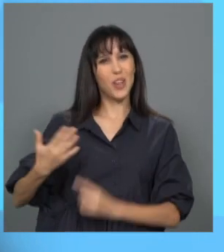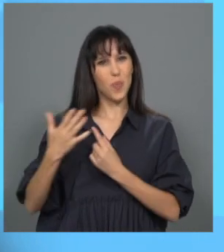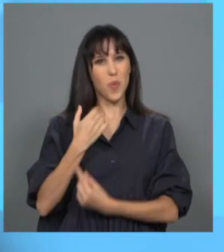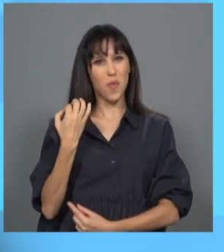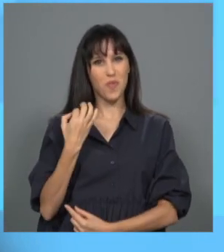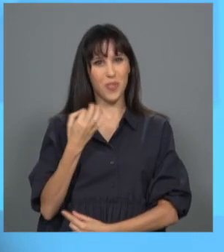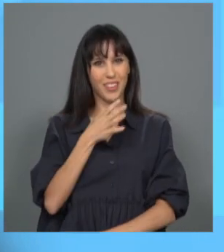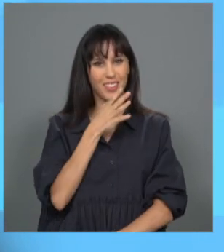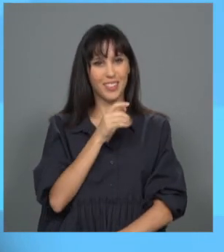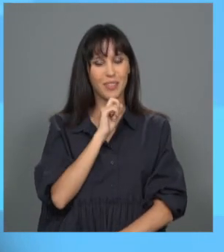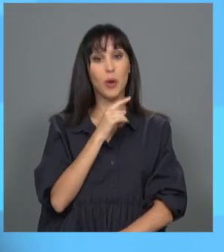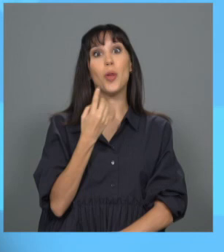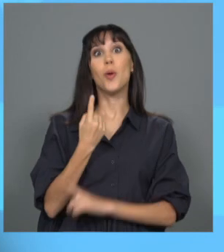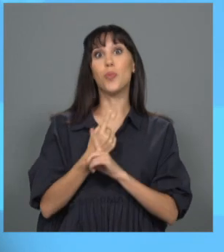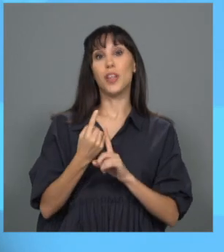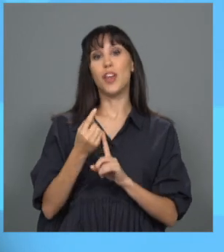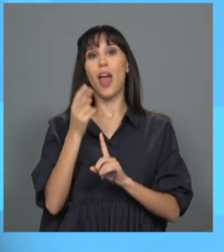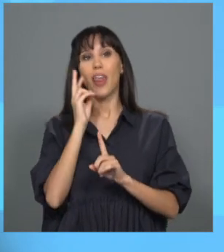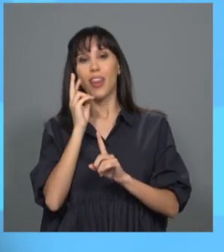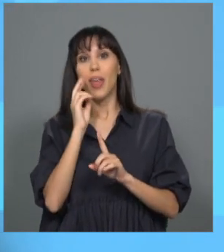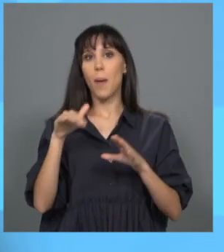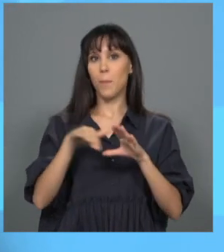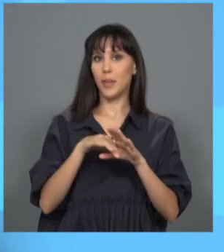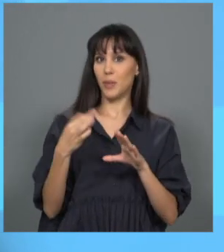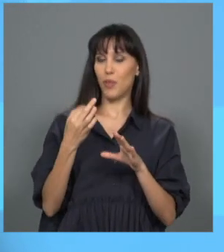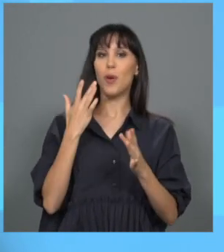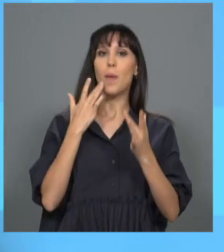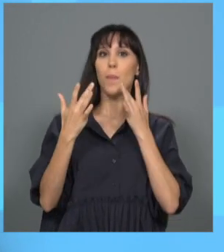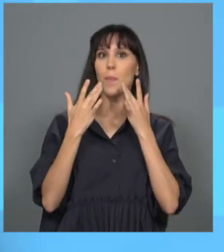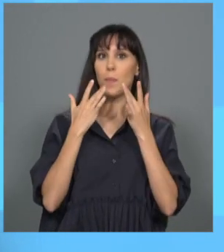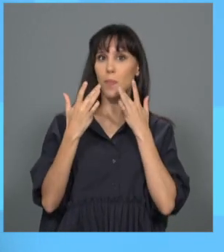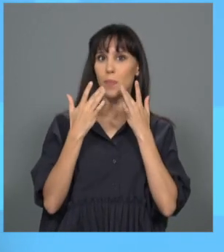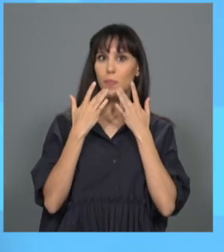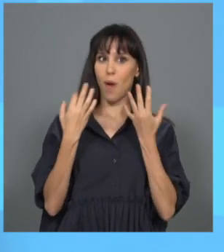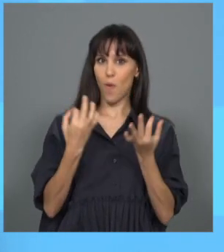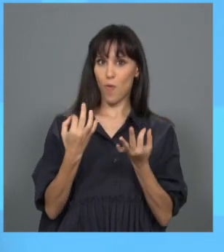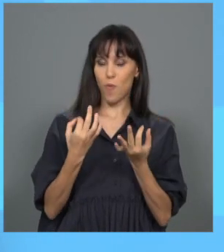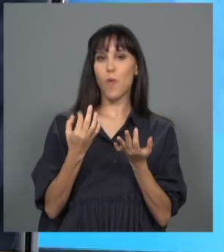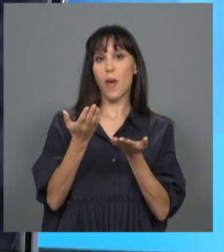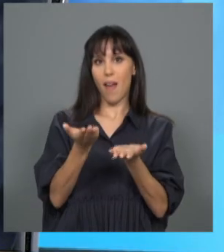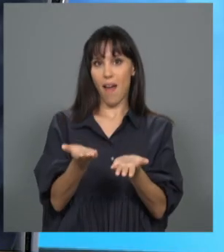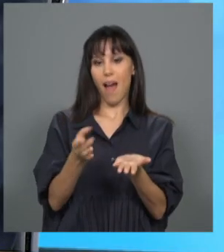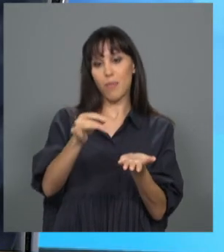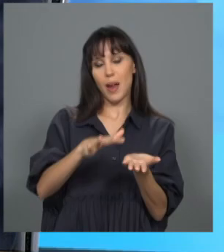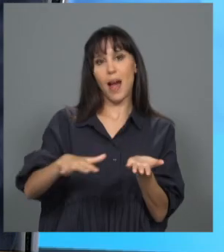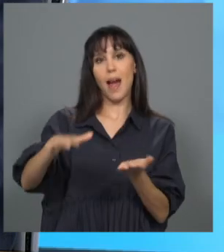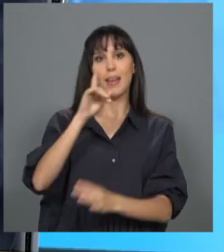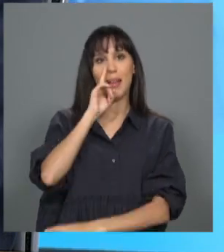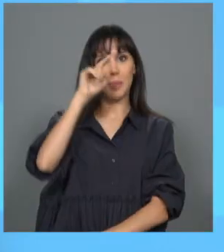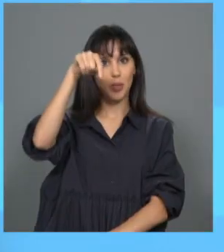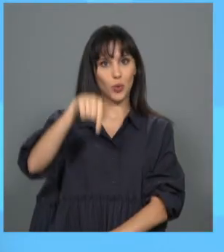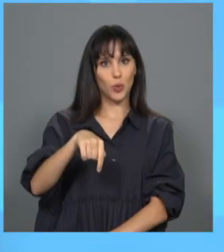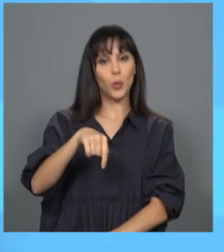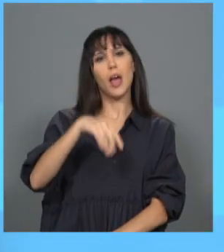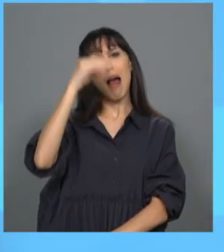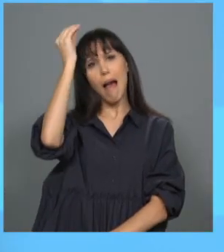A assistir, a participar numa representação da Paixão que acontece nesse sul da Alemanha, numa aldeia